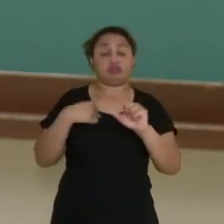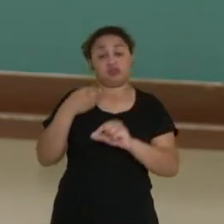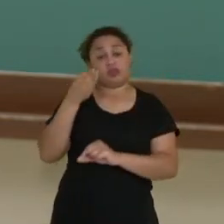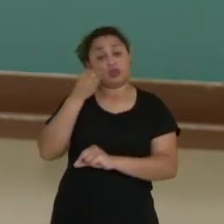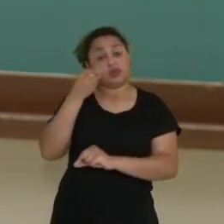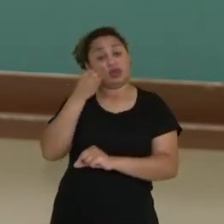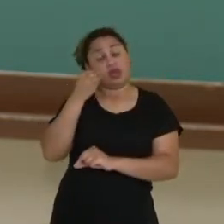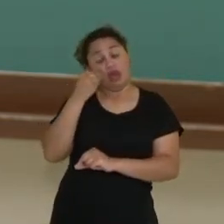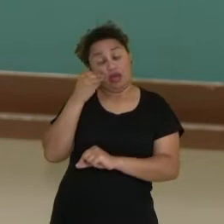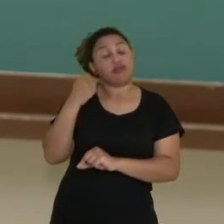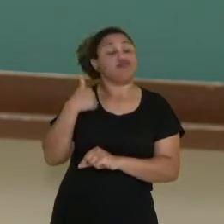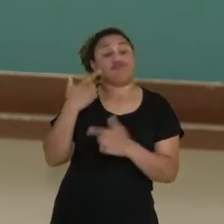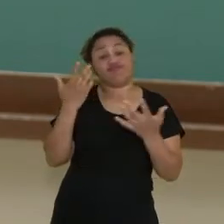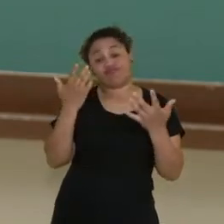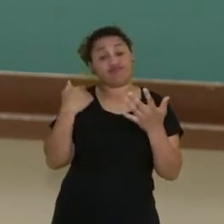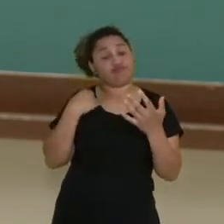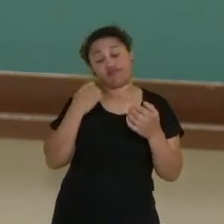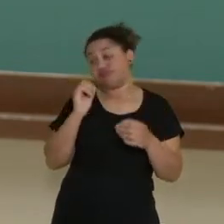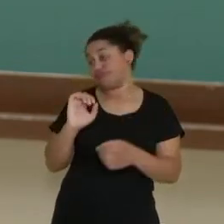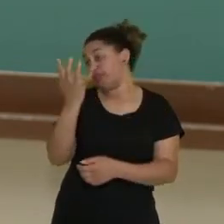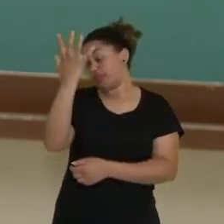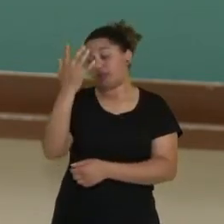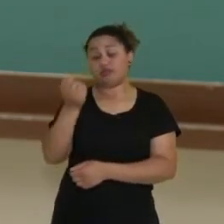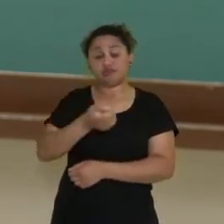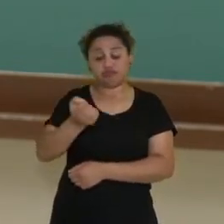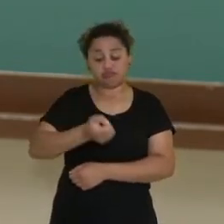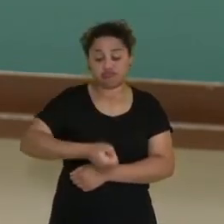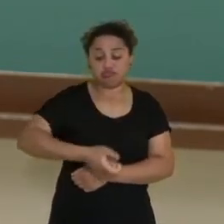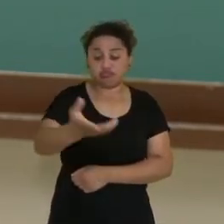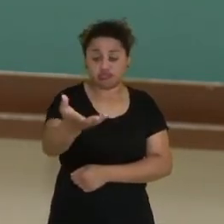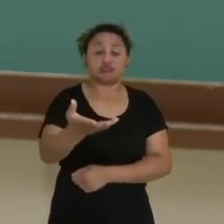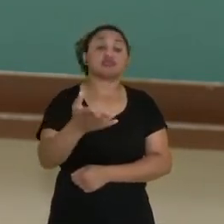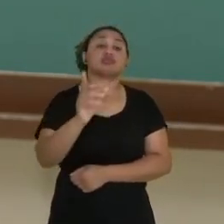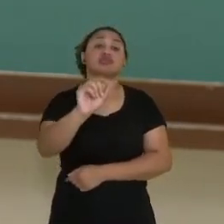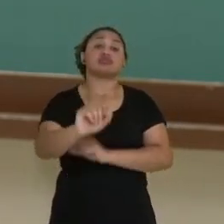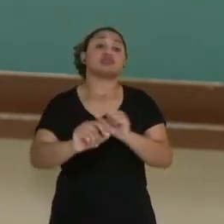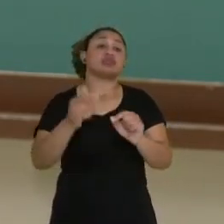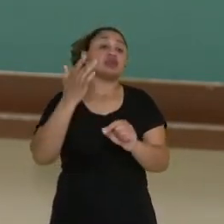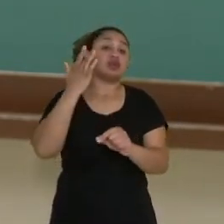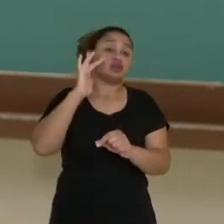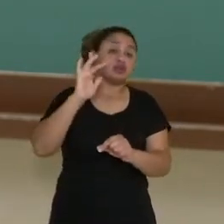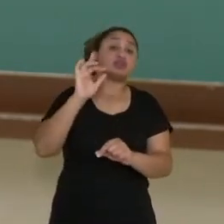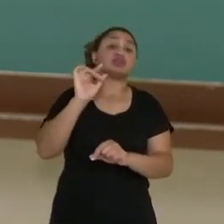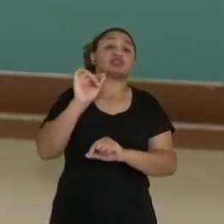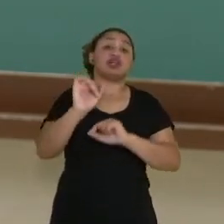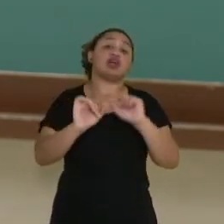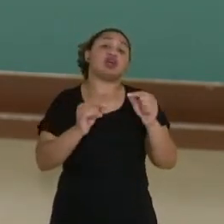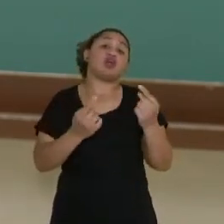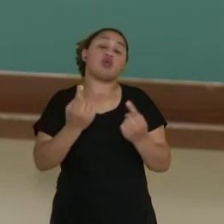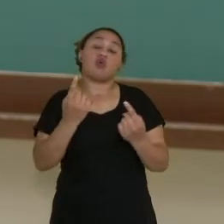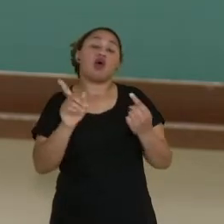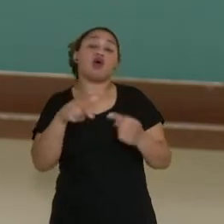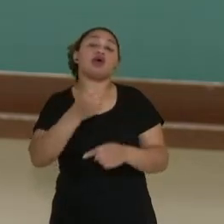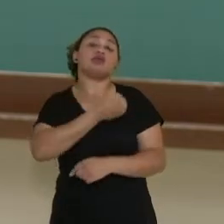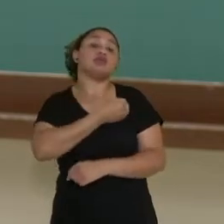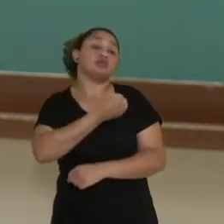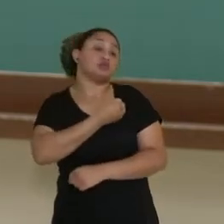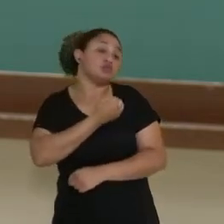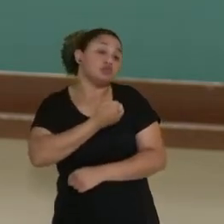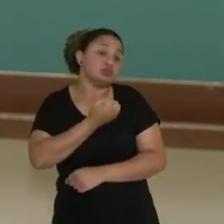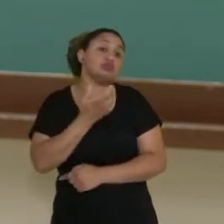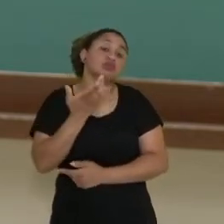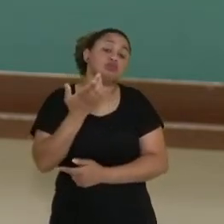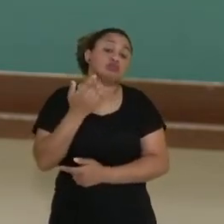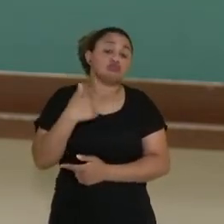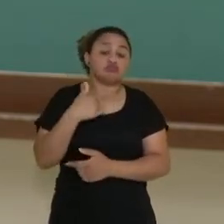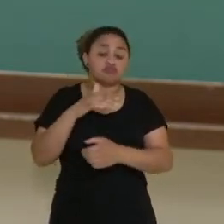experimento, ele é aleatório, né? Porque eu vou lançar um dado e eu não sei qual vai ser o número, né? Que